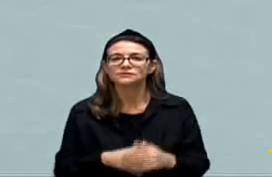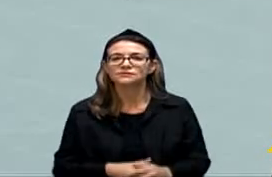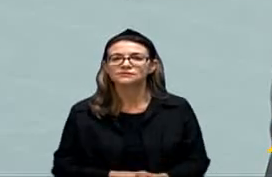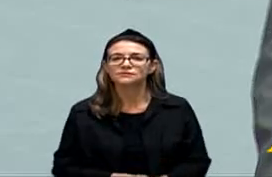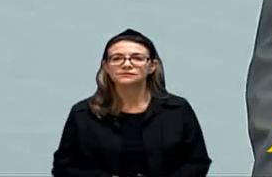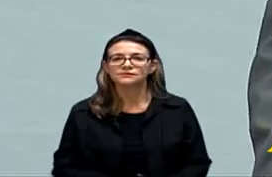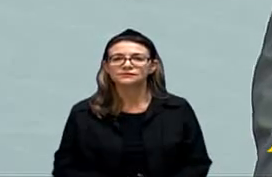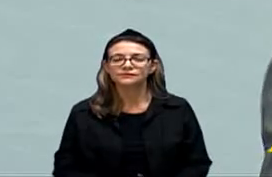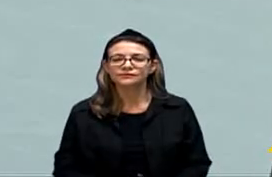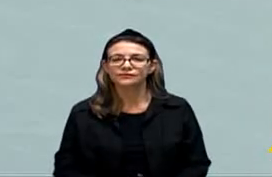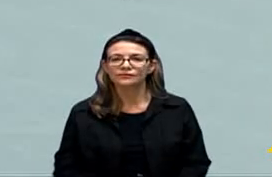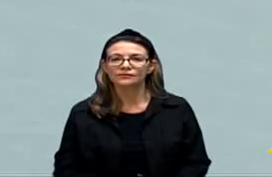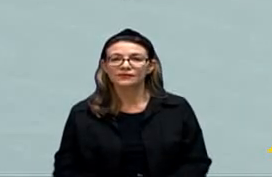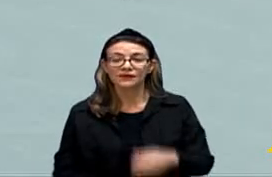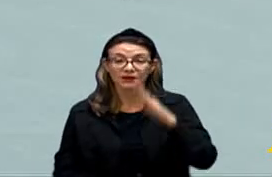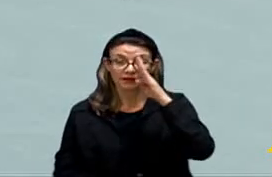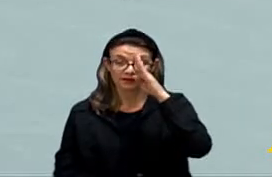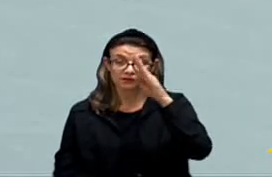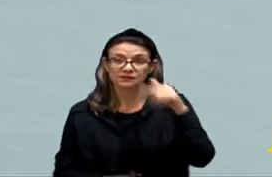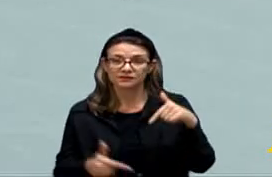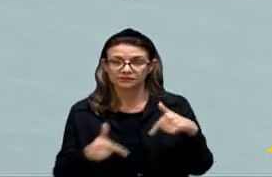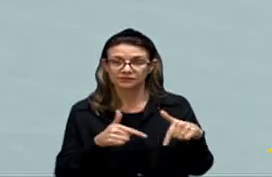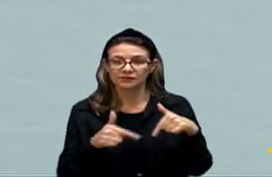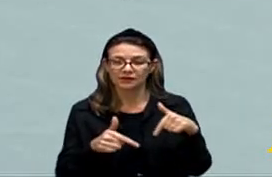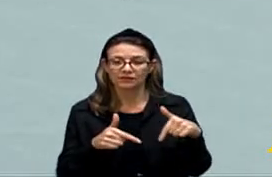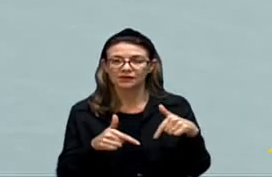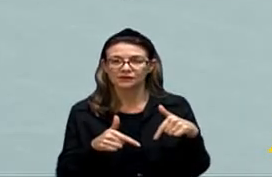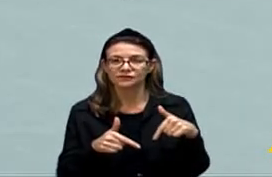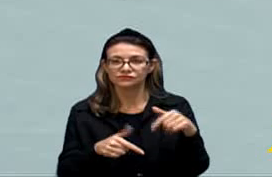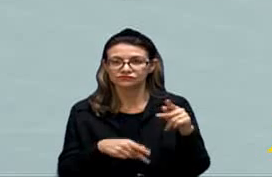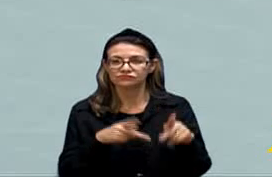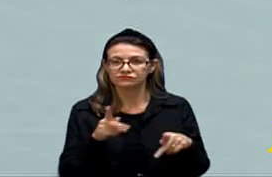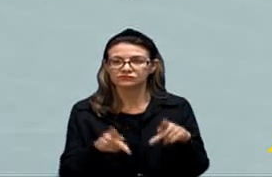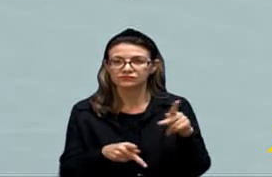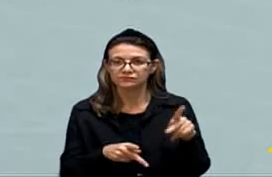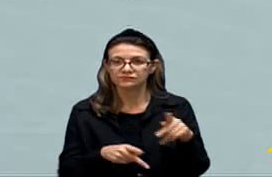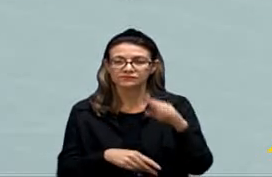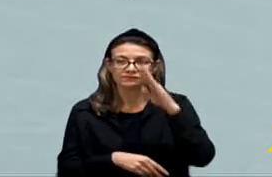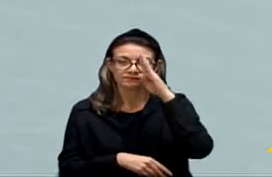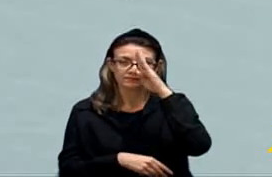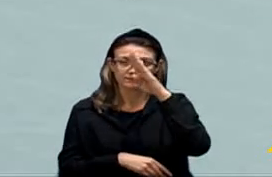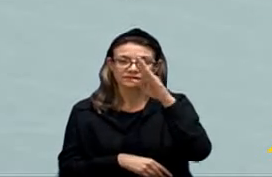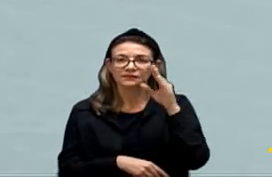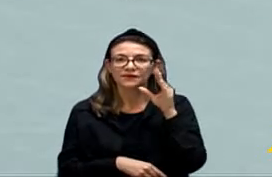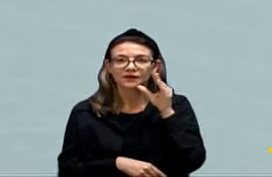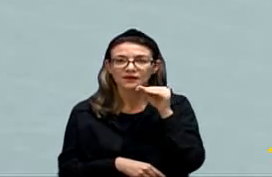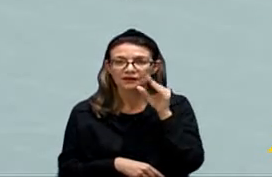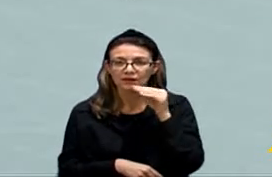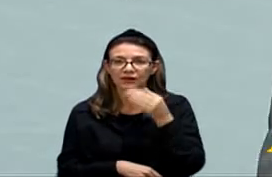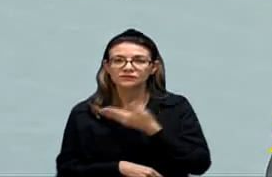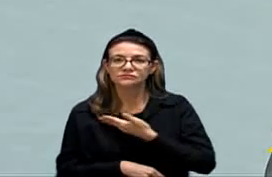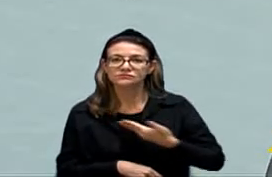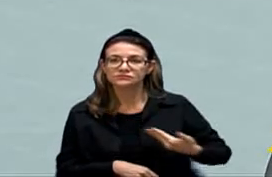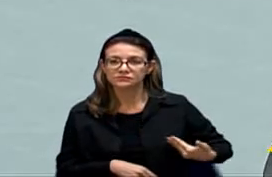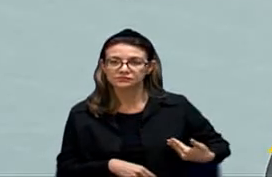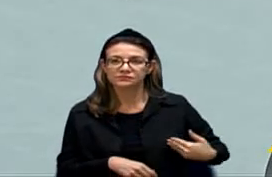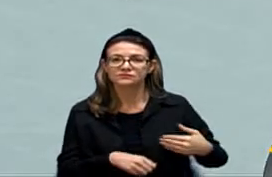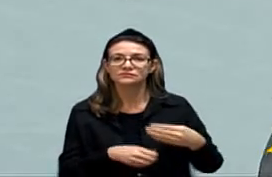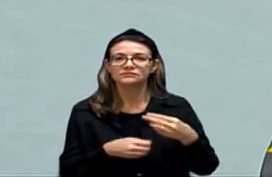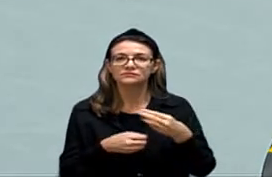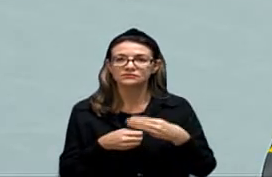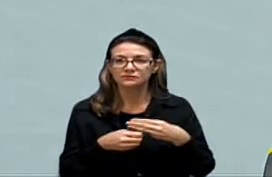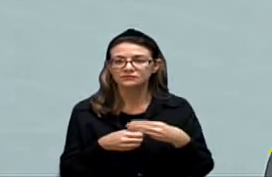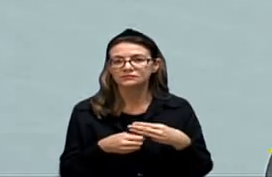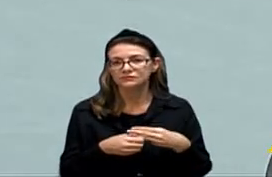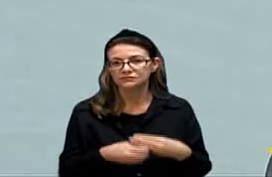principalmente os funcionários estáveis do do governo Municipal e dos governos no